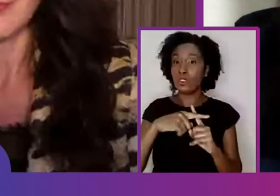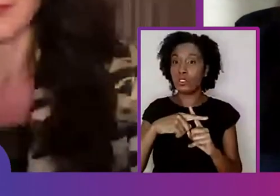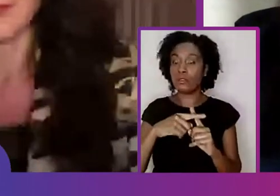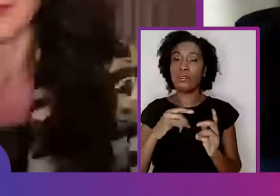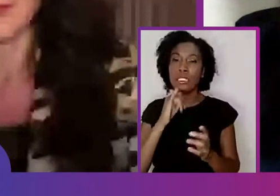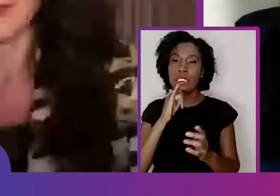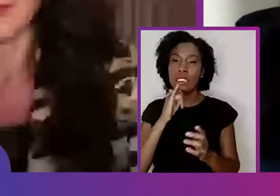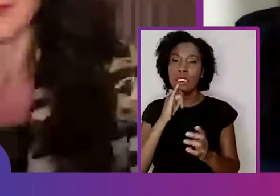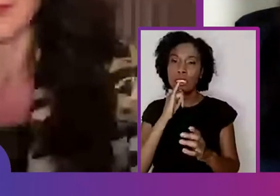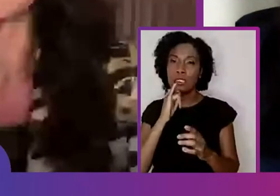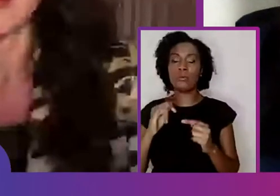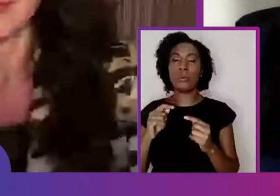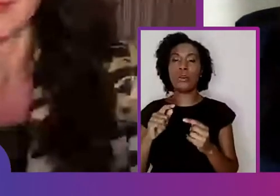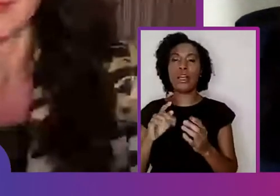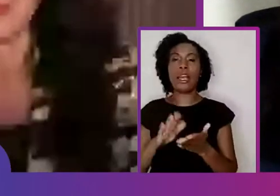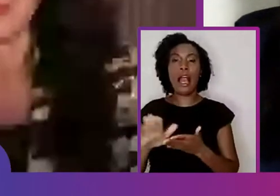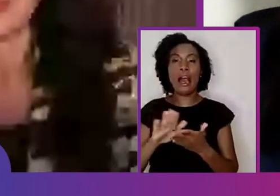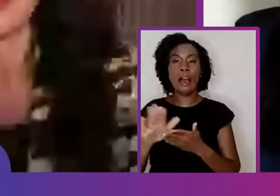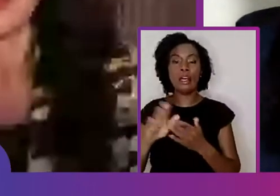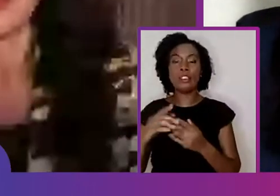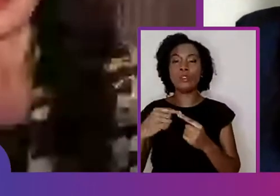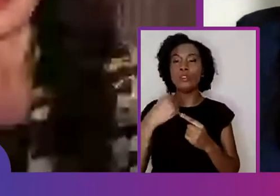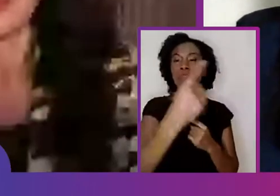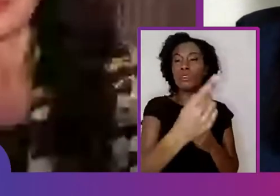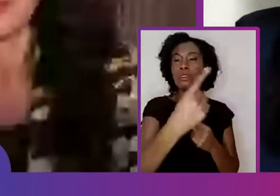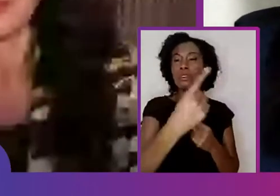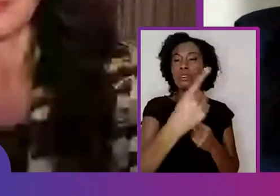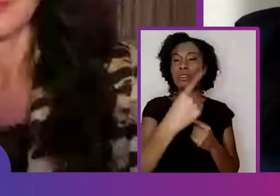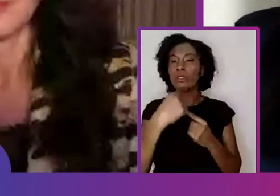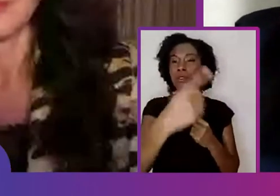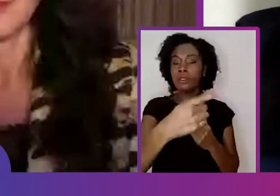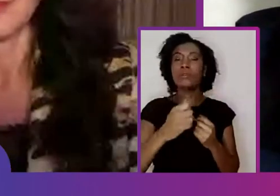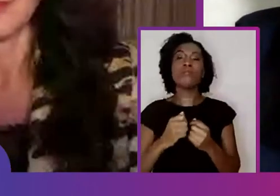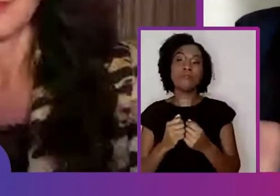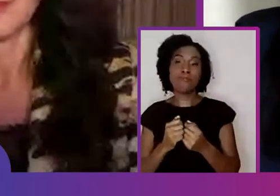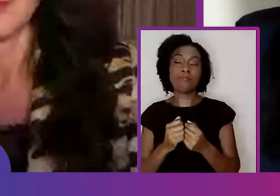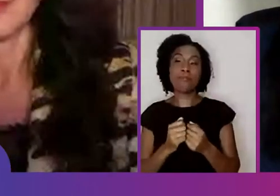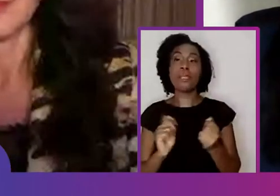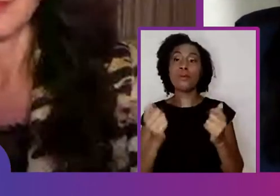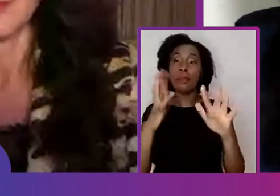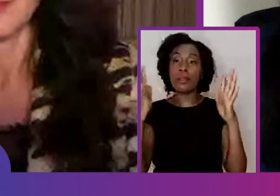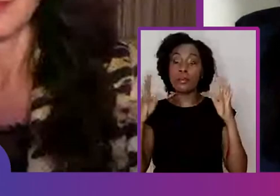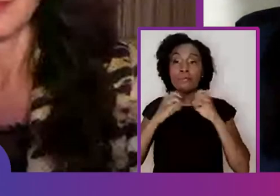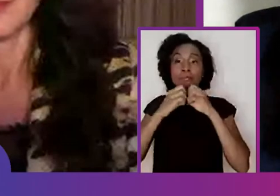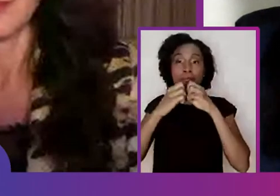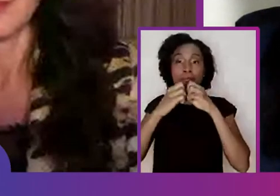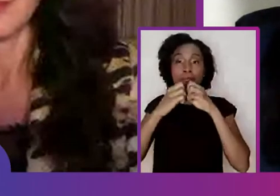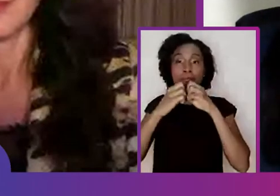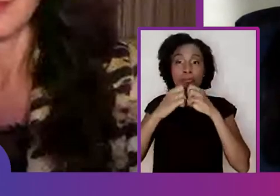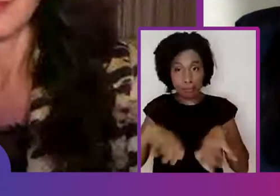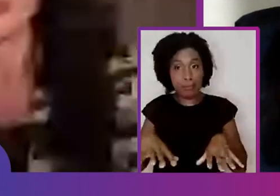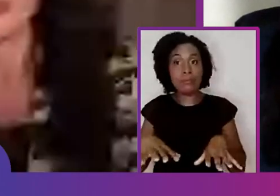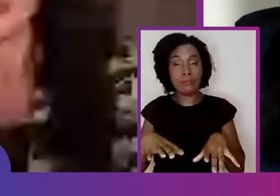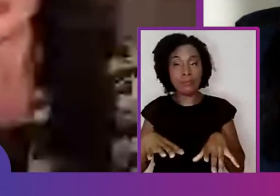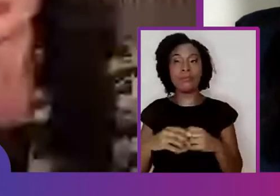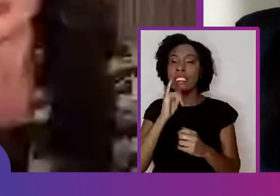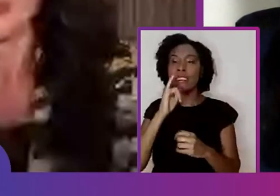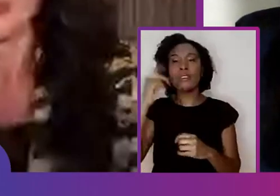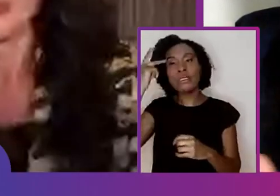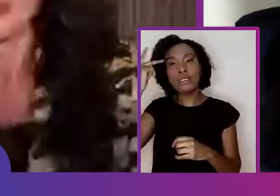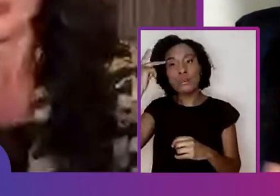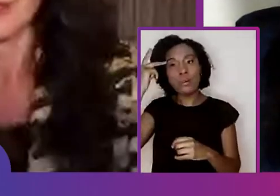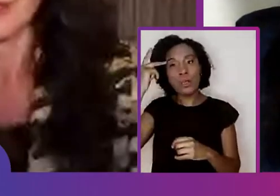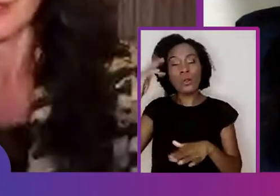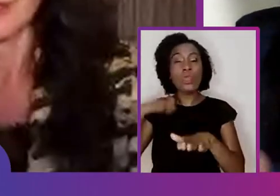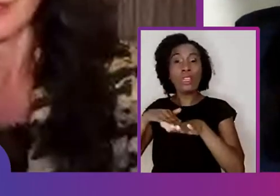deslocamentos, o impacto ambiental que esses deslocamentos provocam. Uma cidade como São Paulo, viver sem trânsito em São Paulo